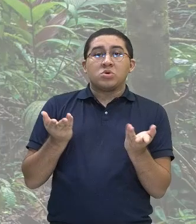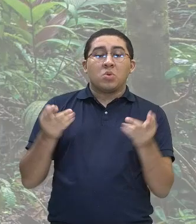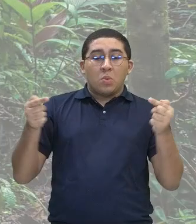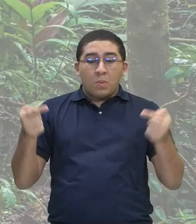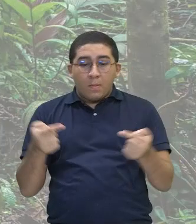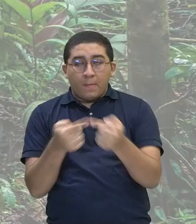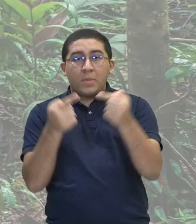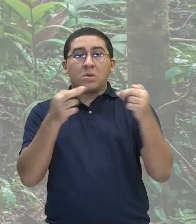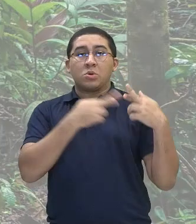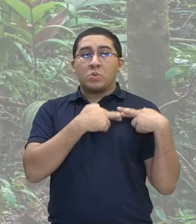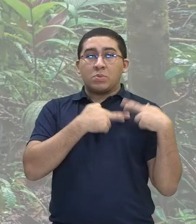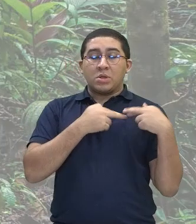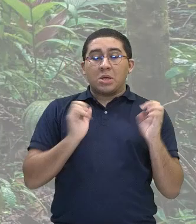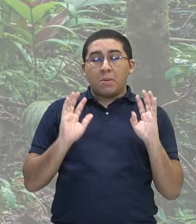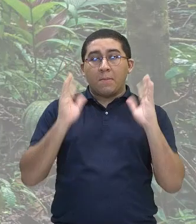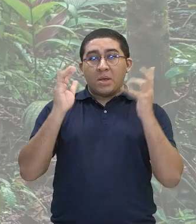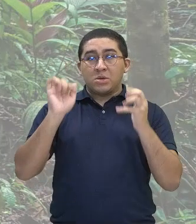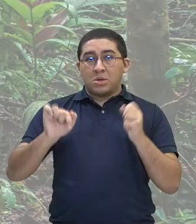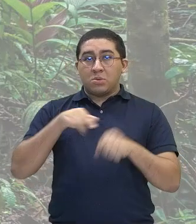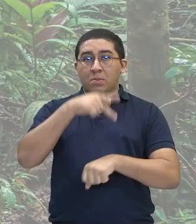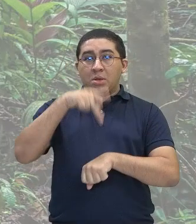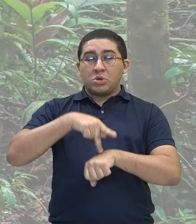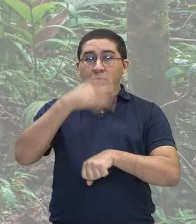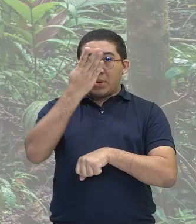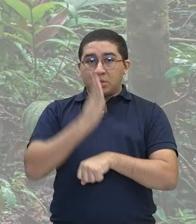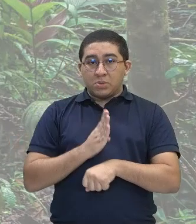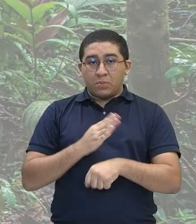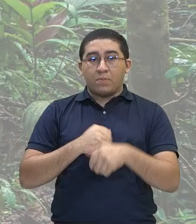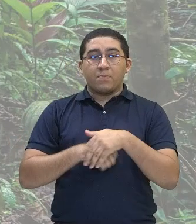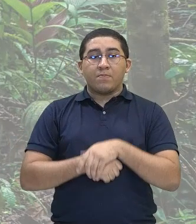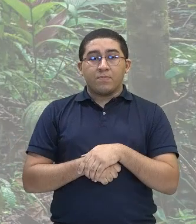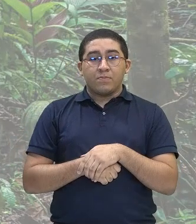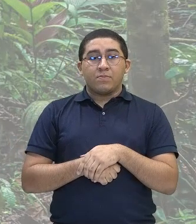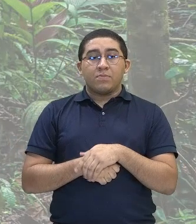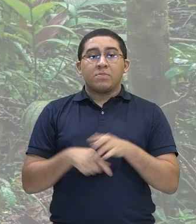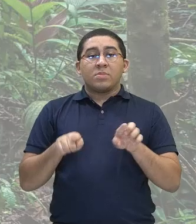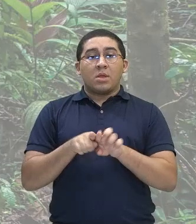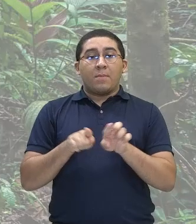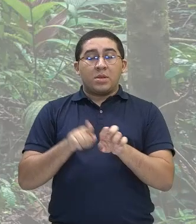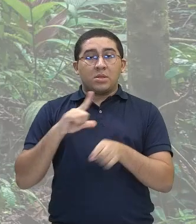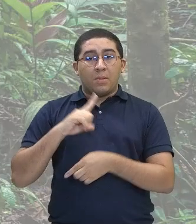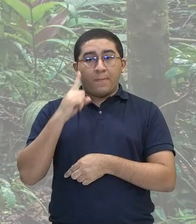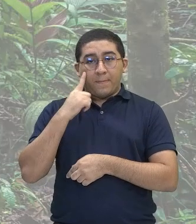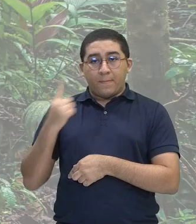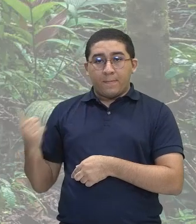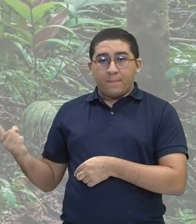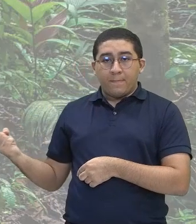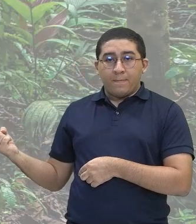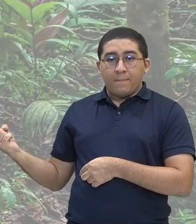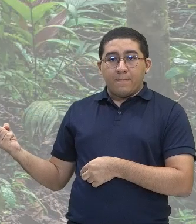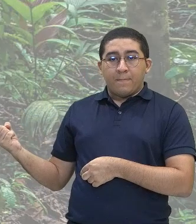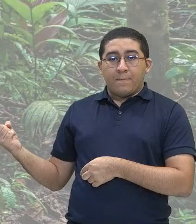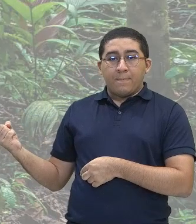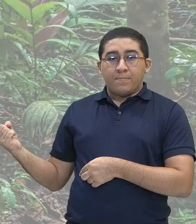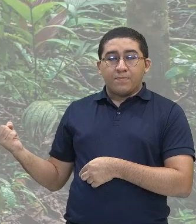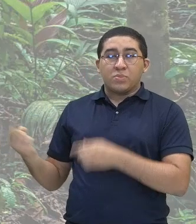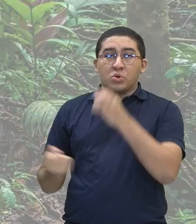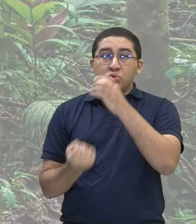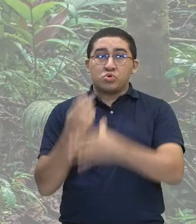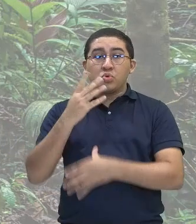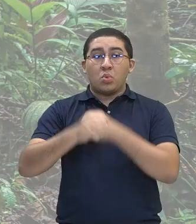do Brasil. E temos aqui o Fundo da Amazônia, criado em 2008, que ele traz